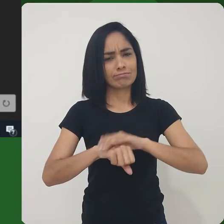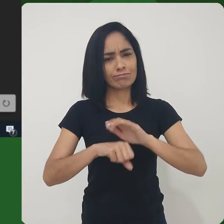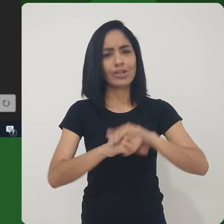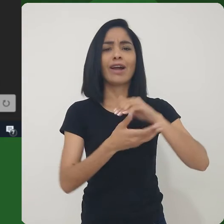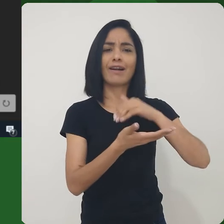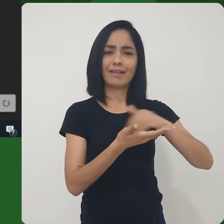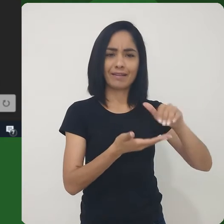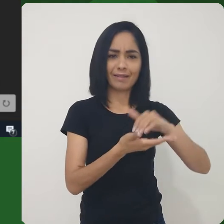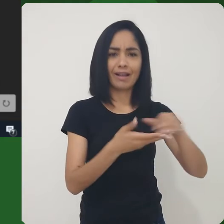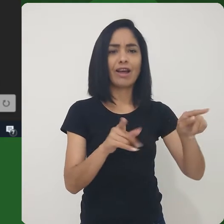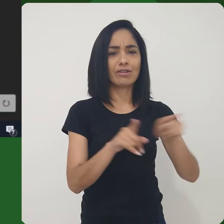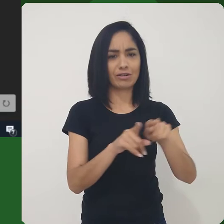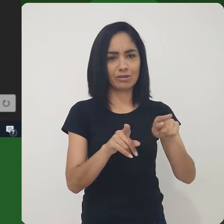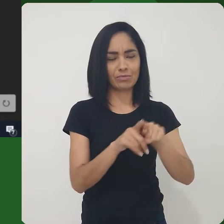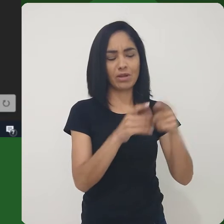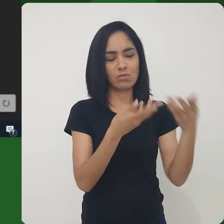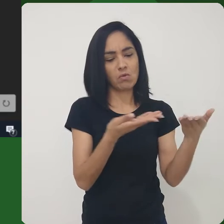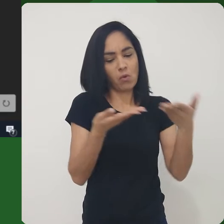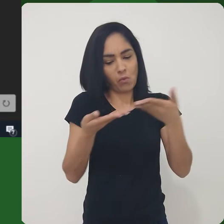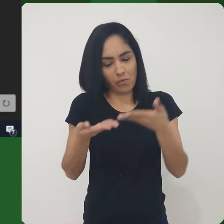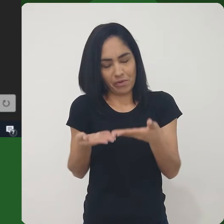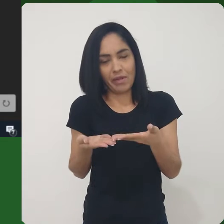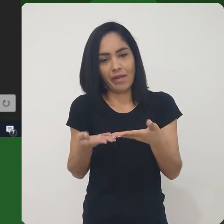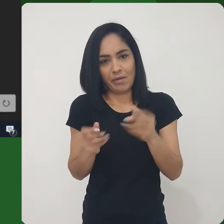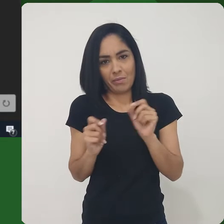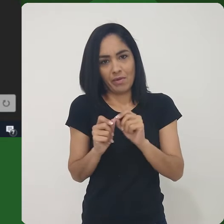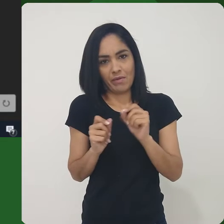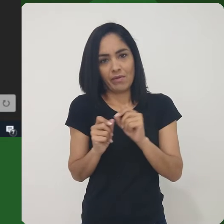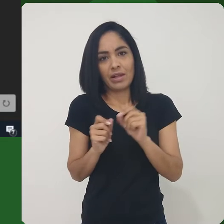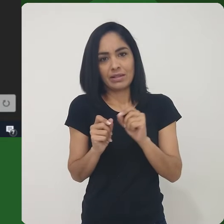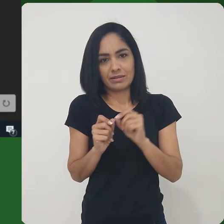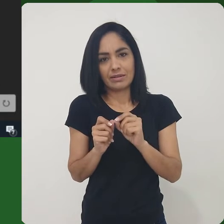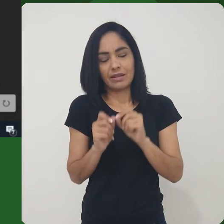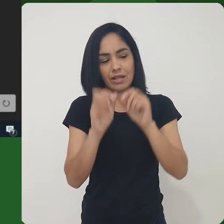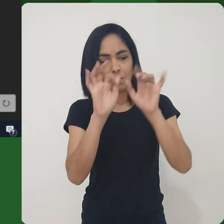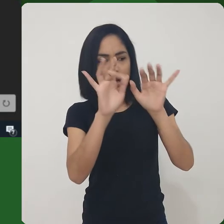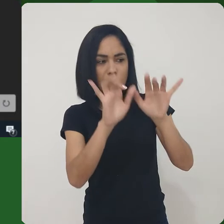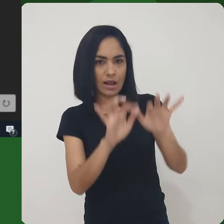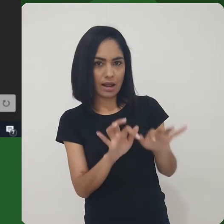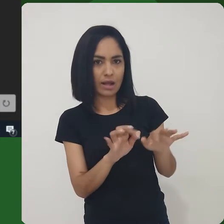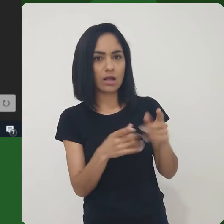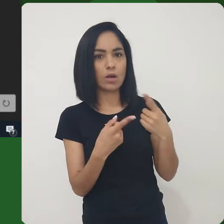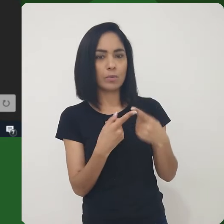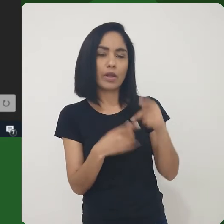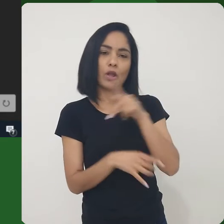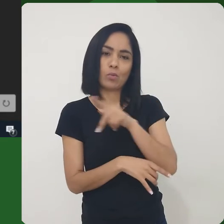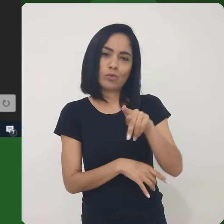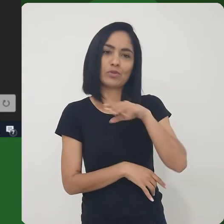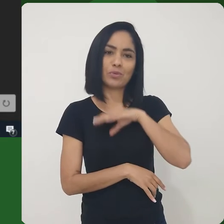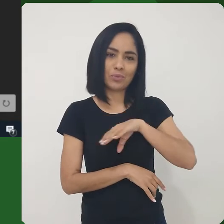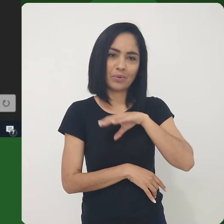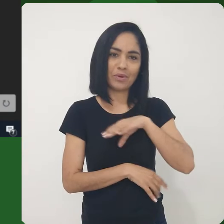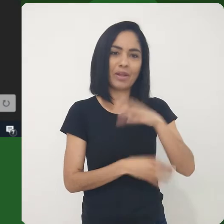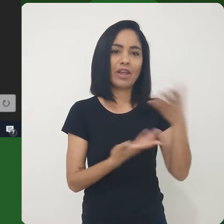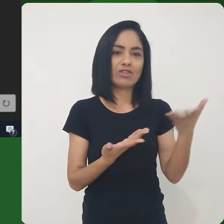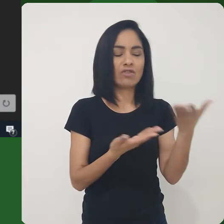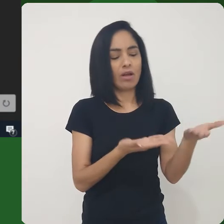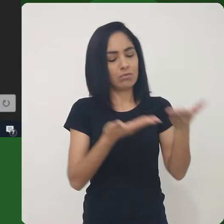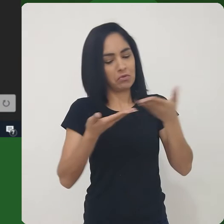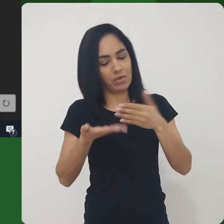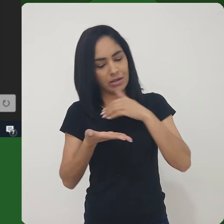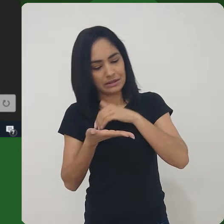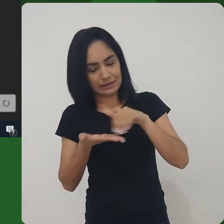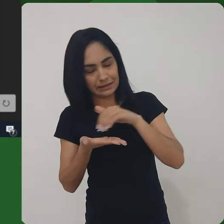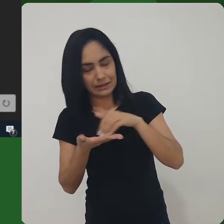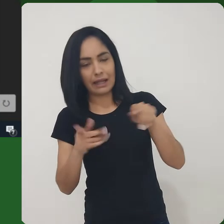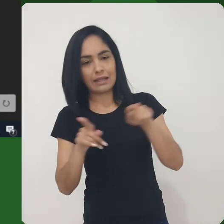redigi algumas atas, né? Me convidaram, né, por fazer parte, né, por ser professor de português, então já